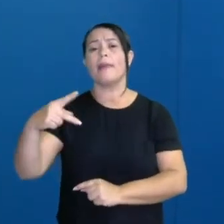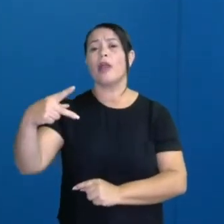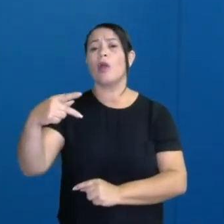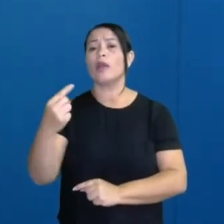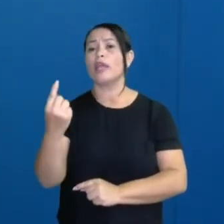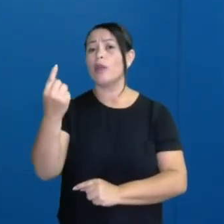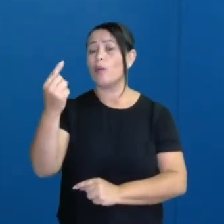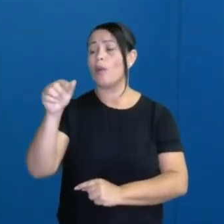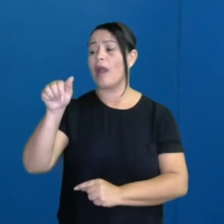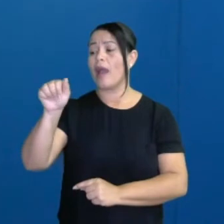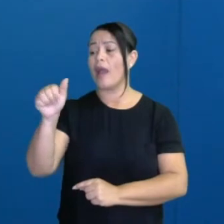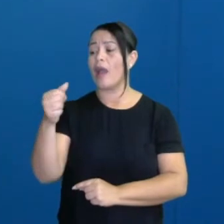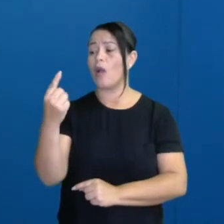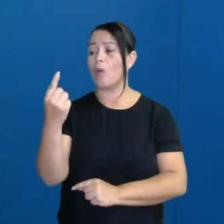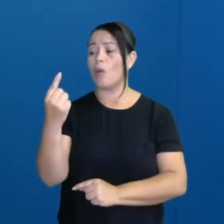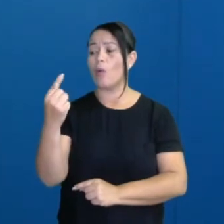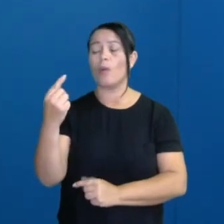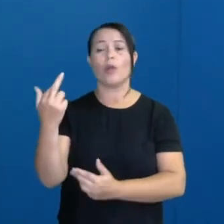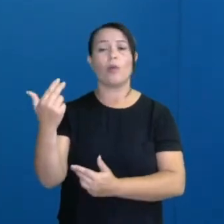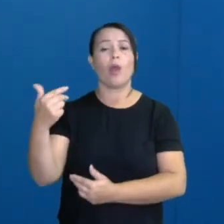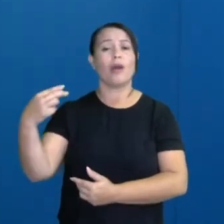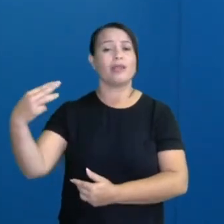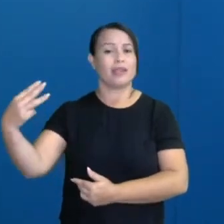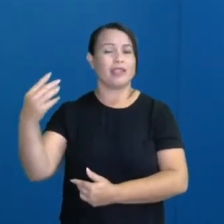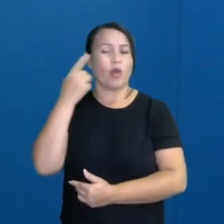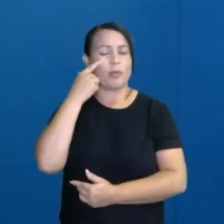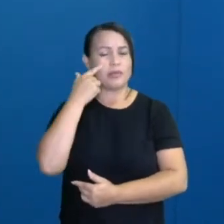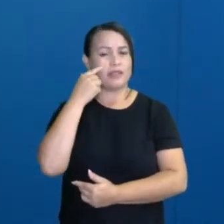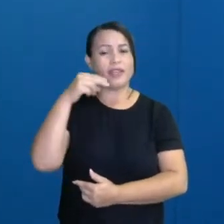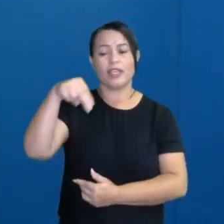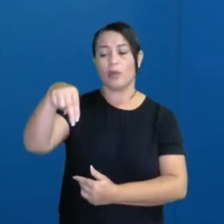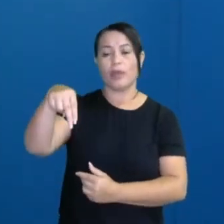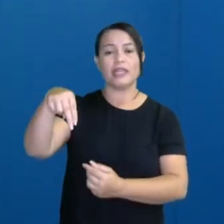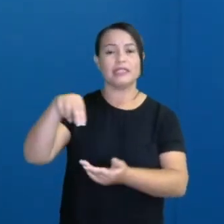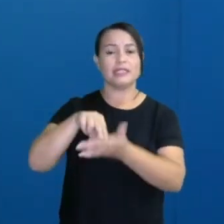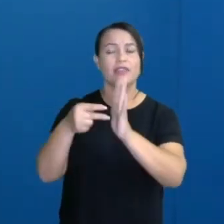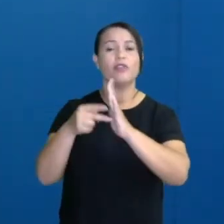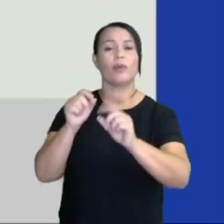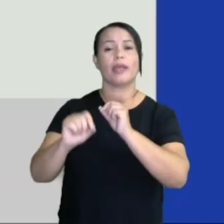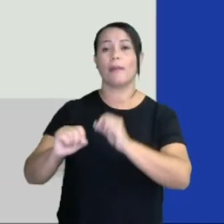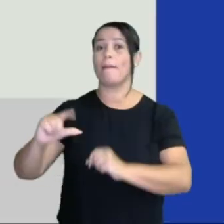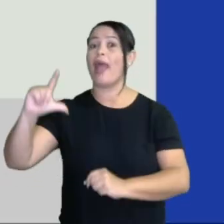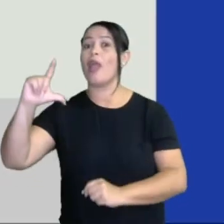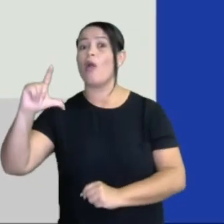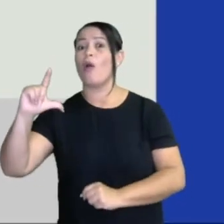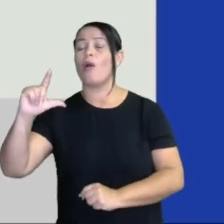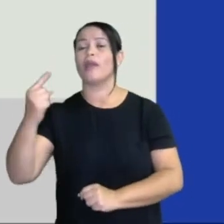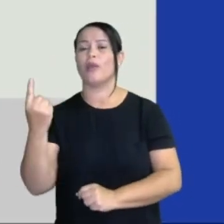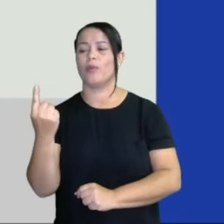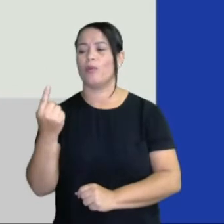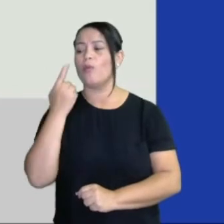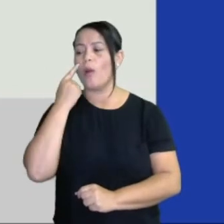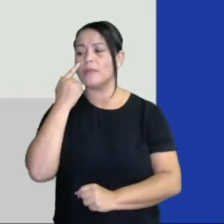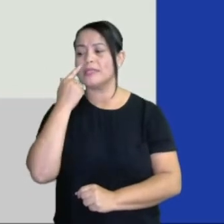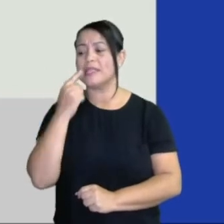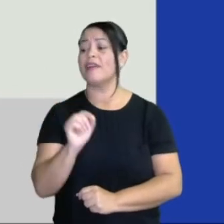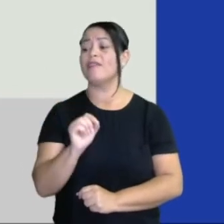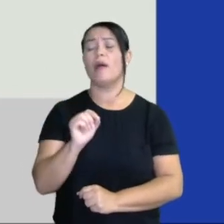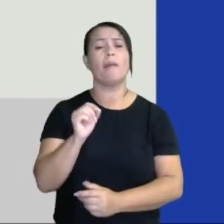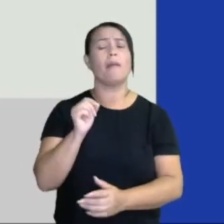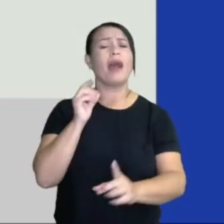A1 igual a 3. Eu substituí esse meu N porque está dizendo que N maior que 1. Para encontrar qualquer termo